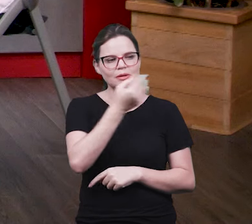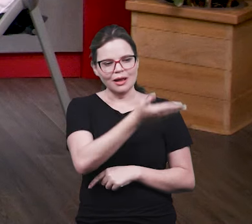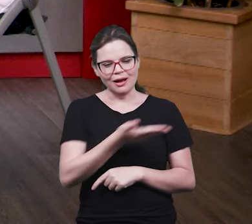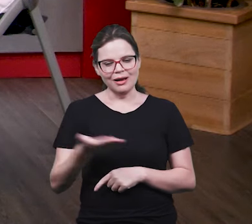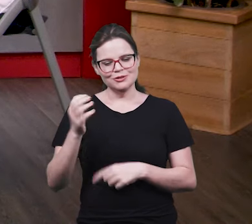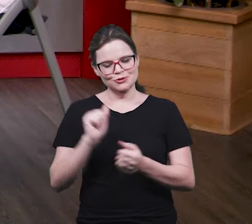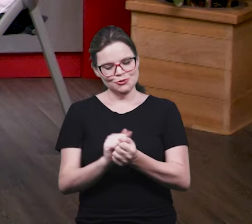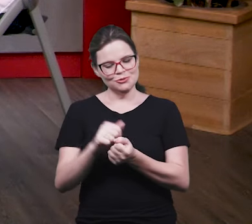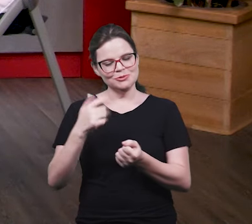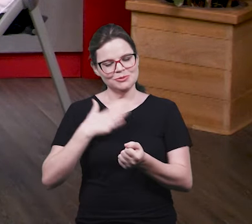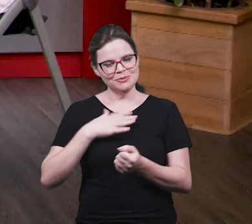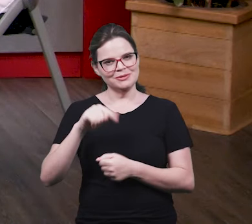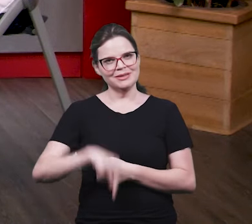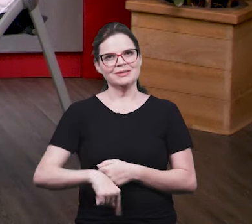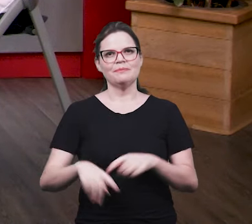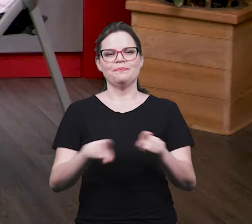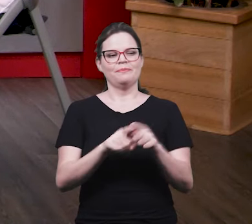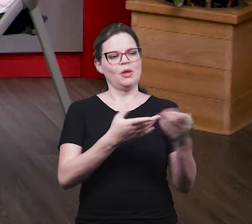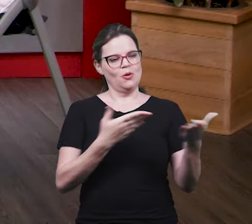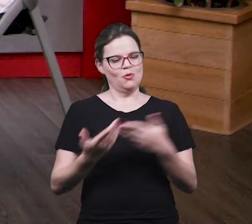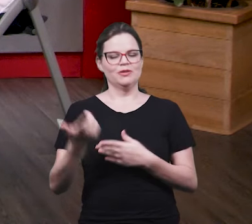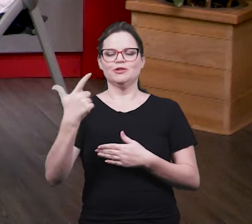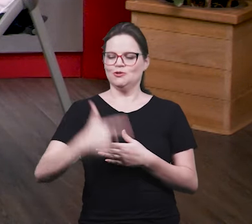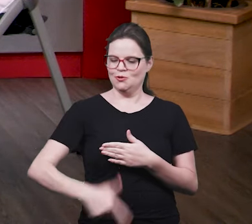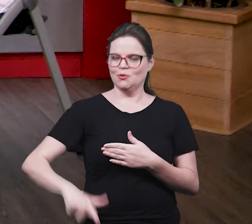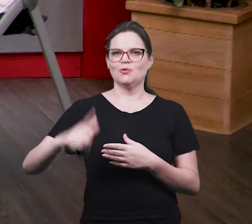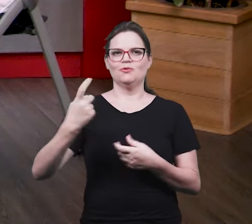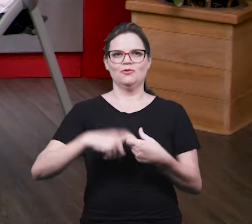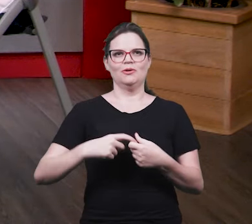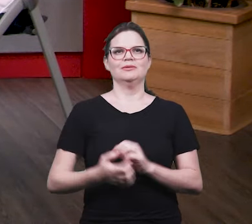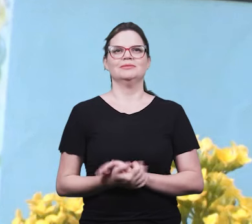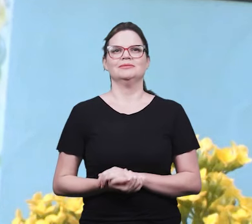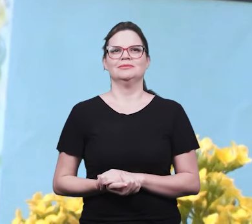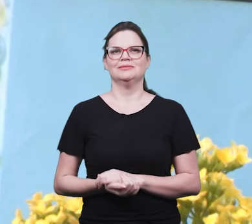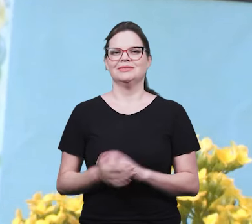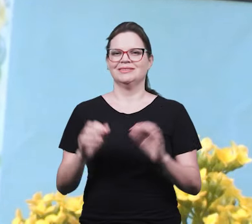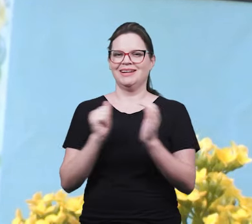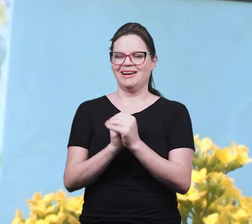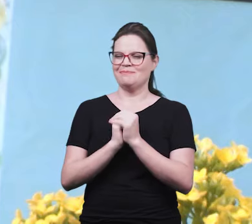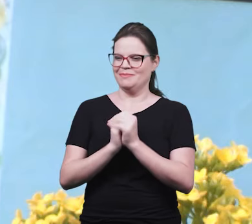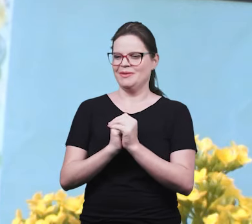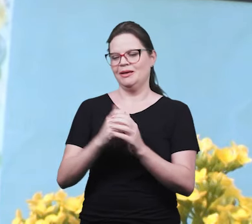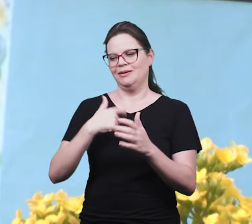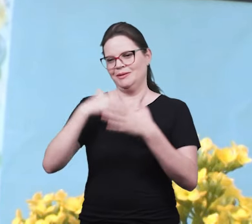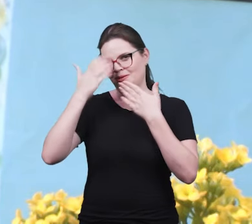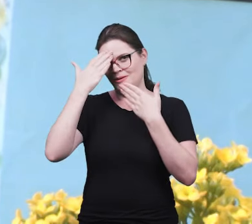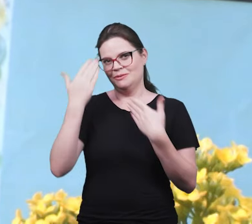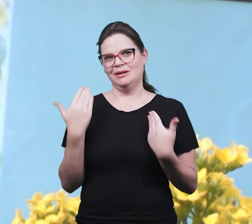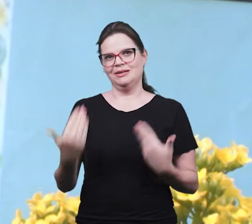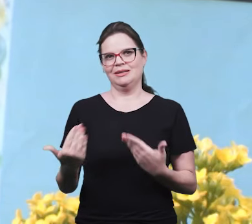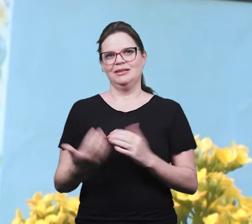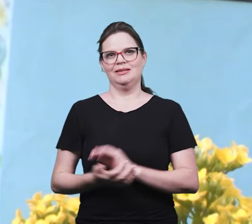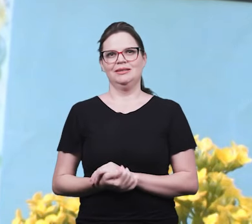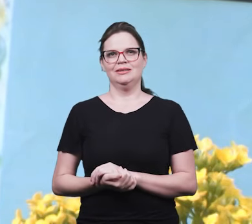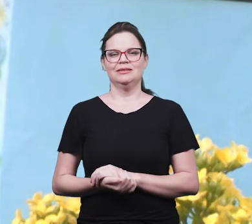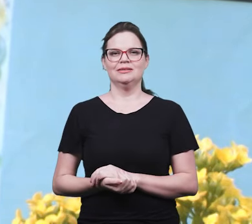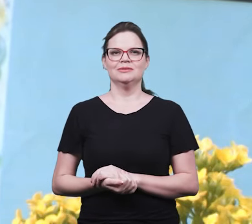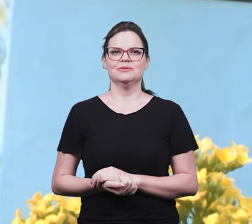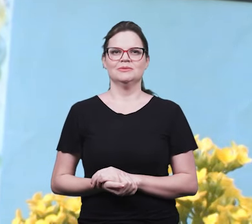oportunidade de estarmos aqui e já está convidada a voltar novamente. Amém, Bruna. Eu que agradeço, né?